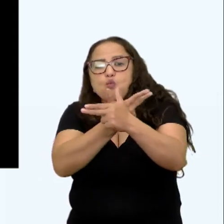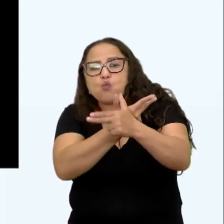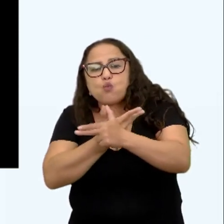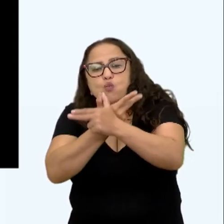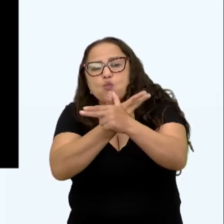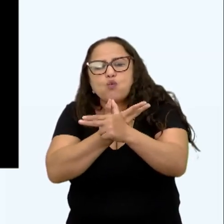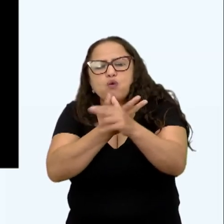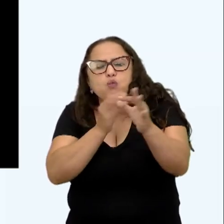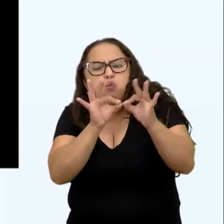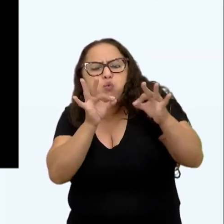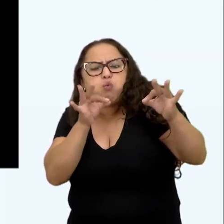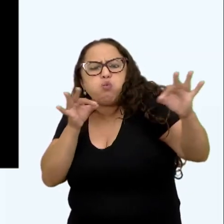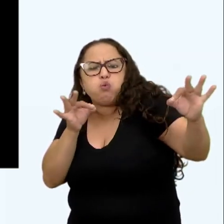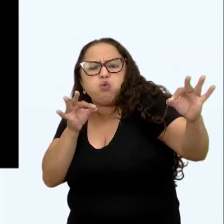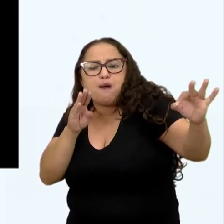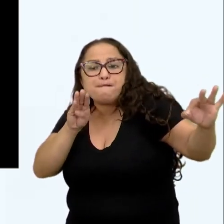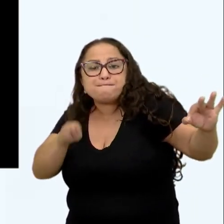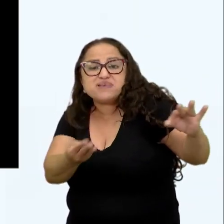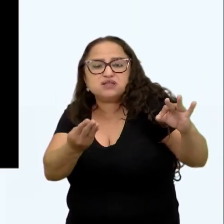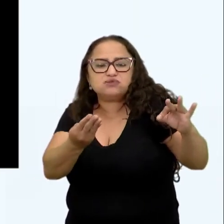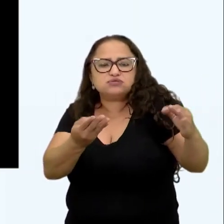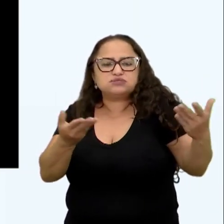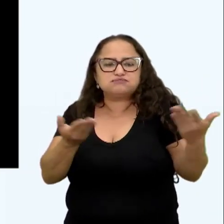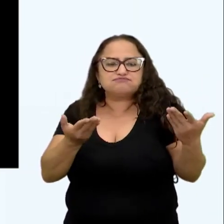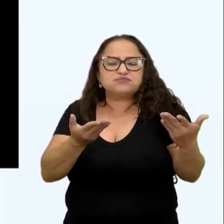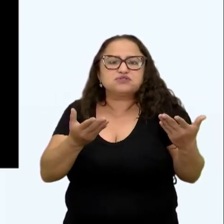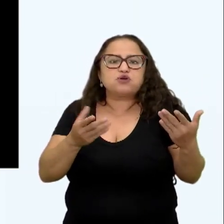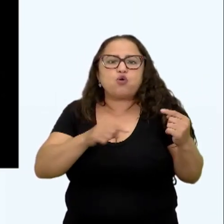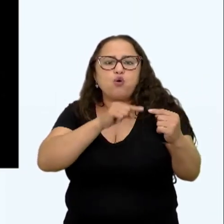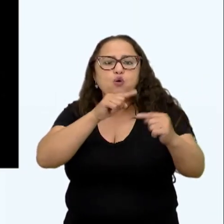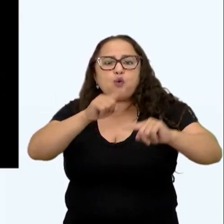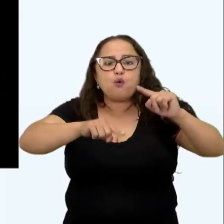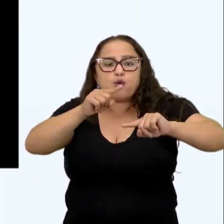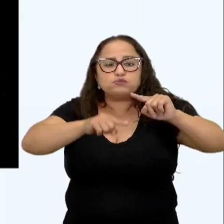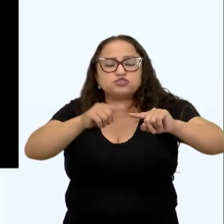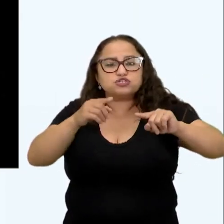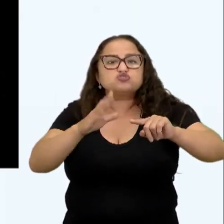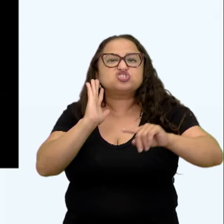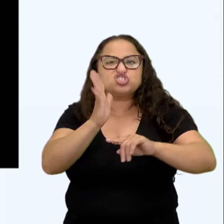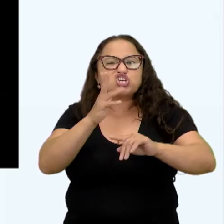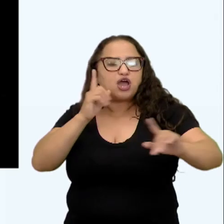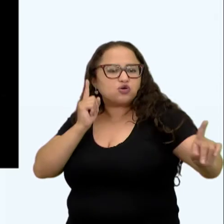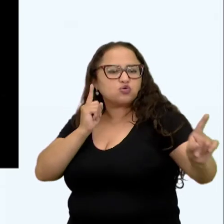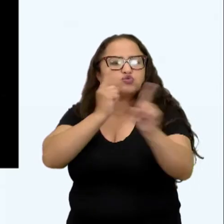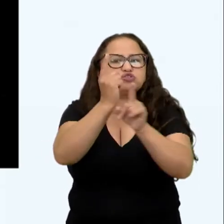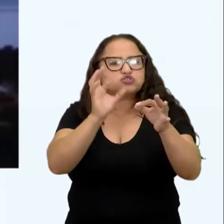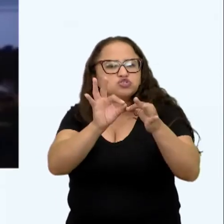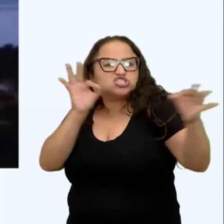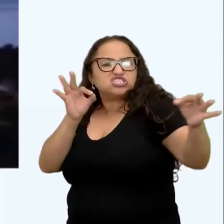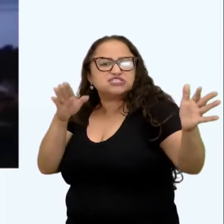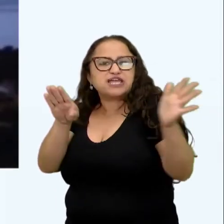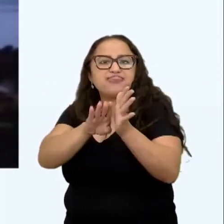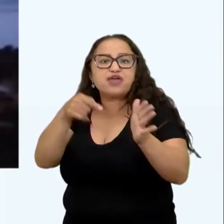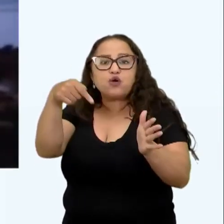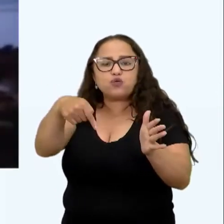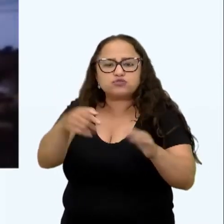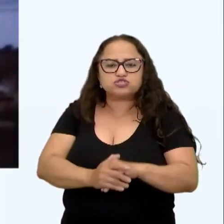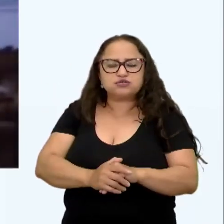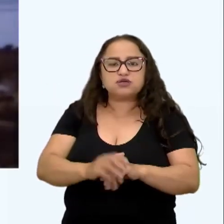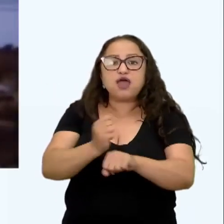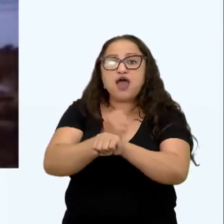de distância da Terra? A Voyager 1 é o objeto feito pelo homem que alcançou a maior distância até hoje. Foi lançada